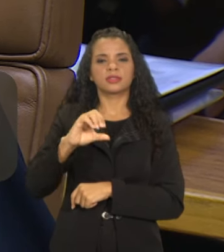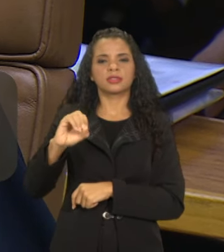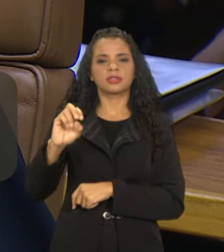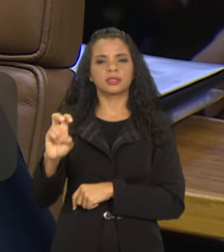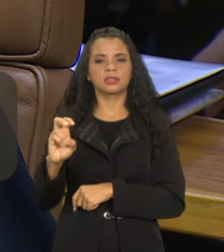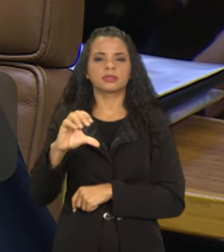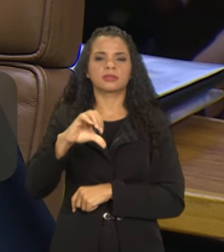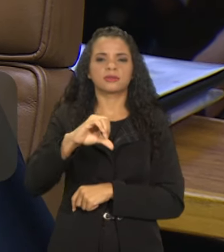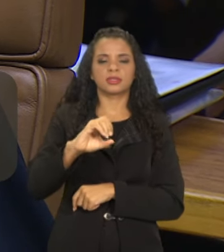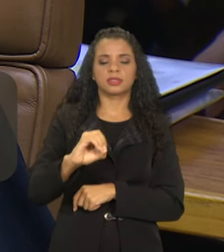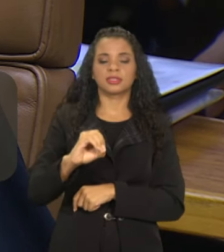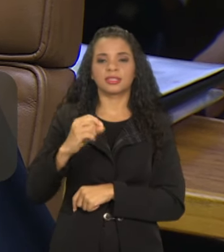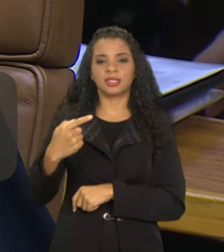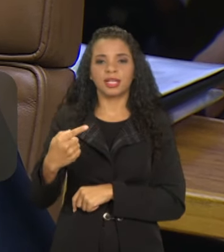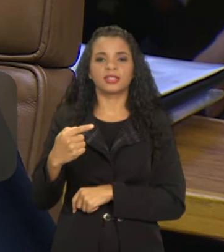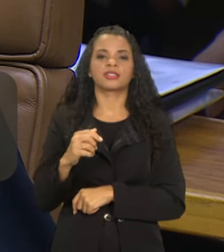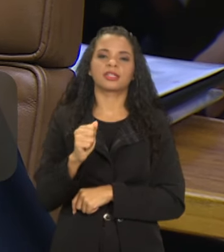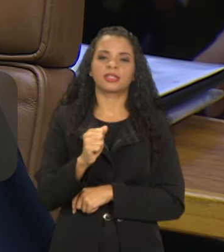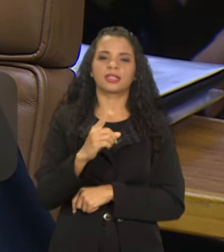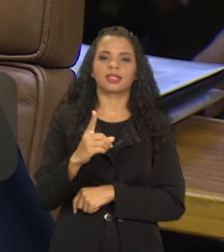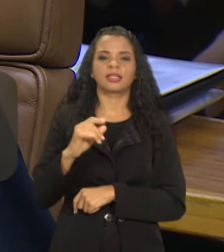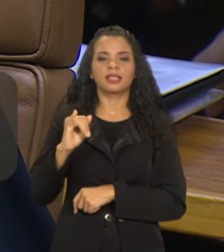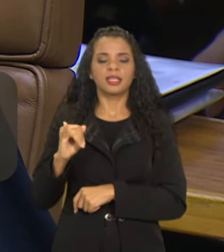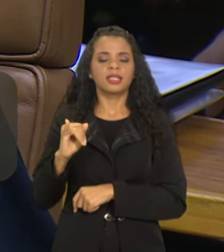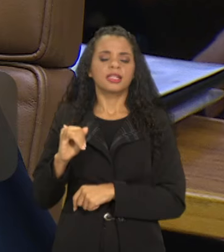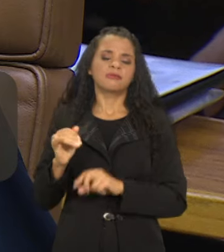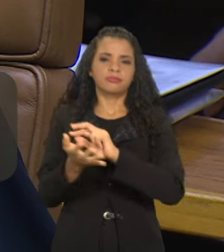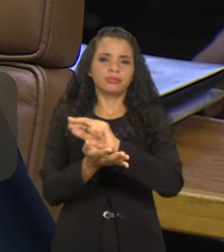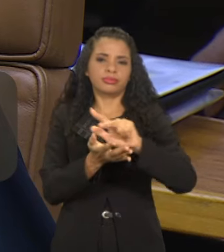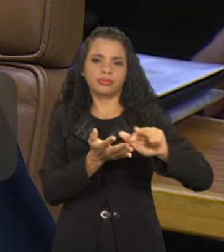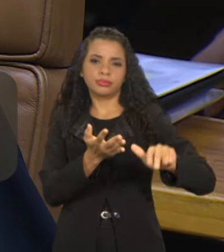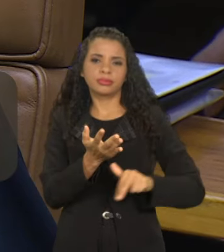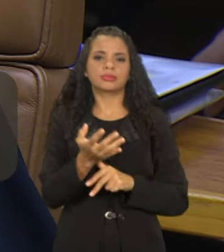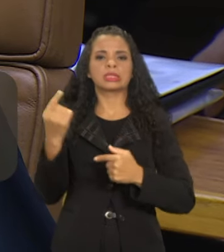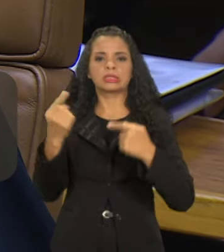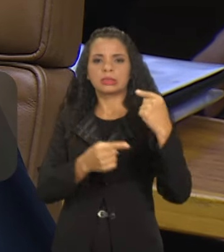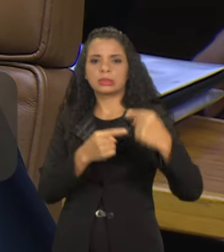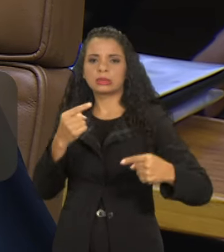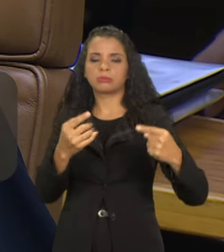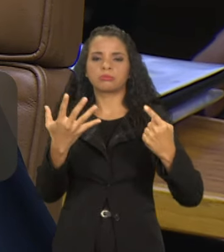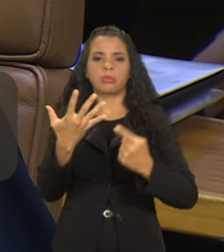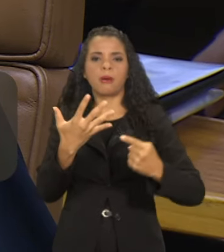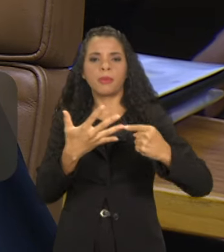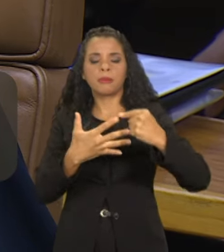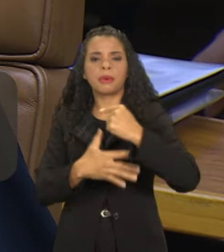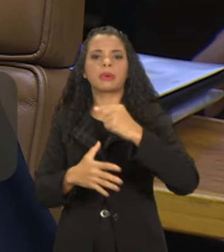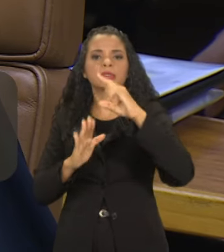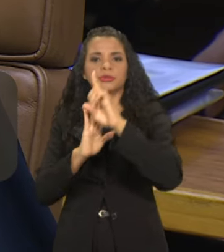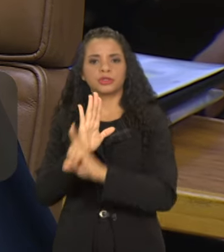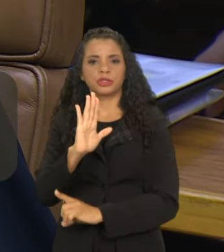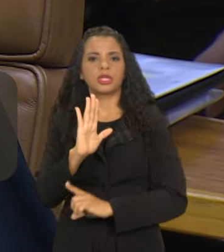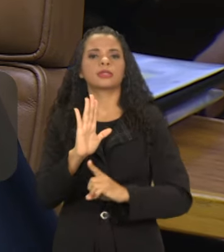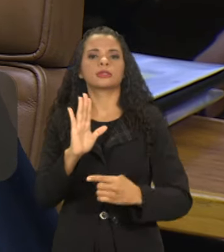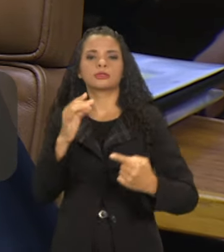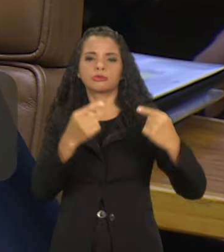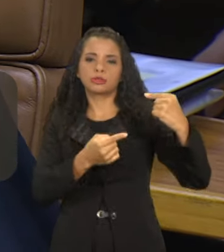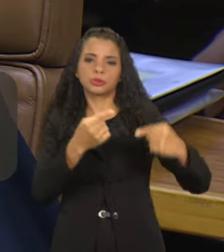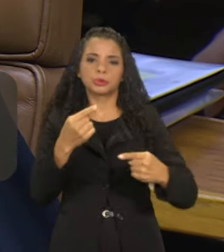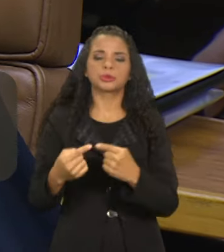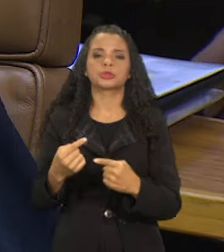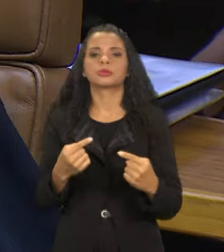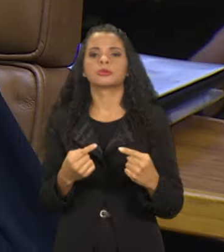ADI 7022, a fim de melhor reflexão e debate de todas essas questões e direitos tratados, direto ou indiretamente, nos autos. Esta é